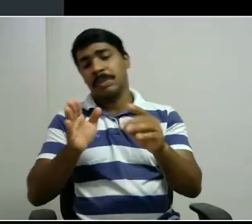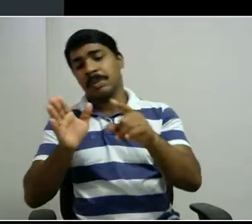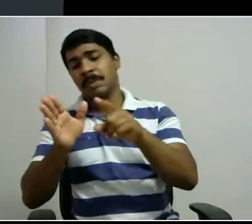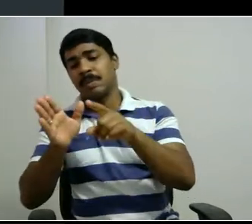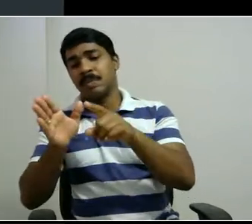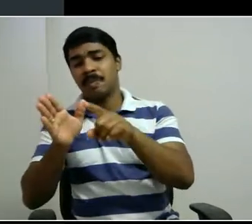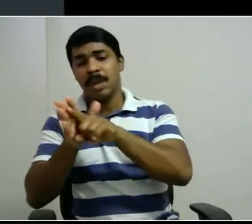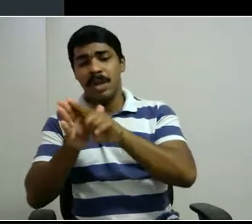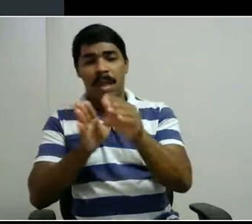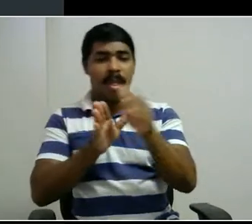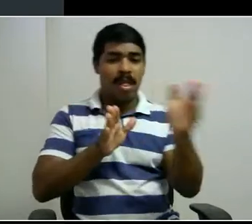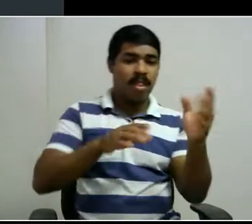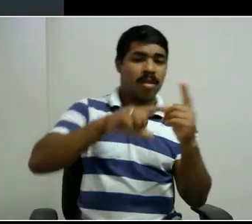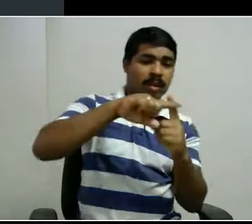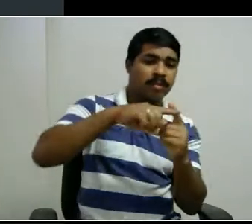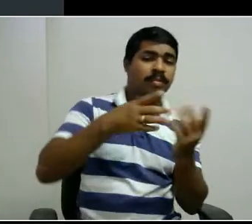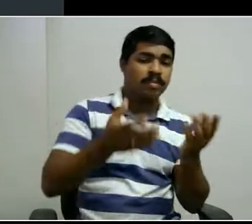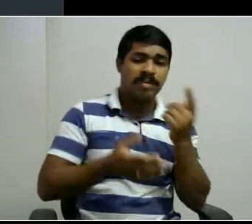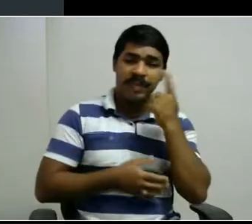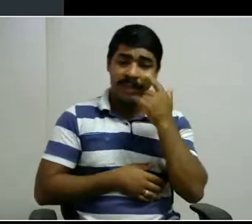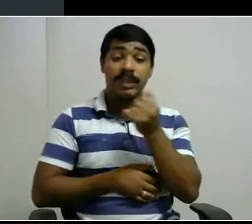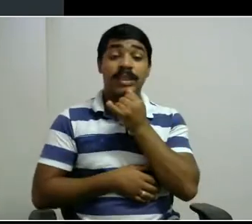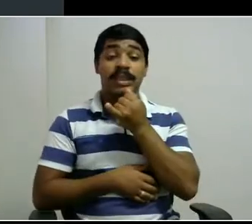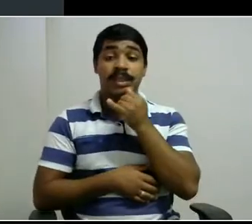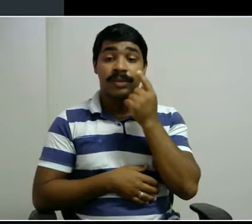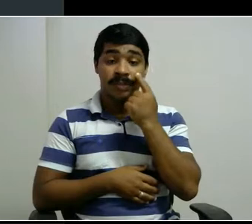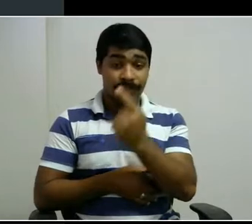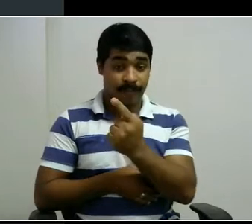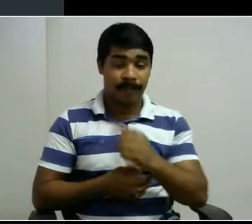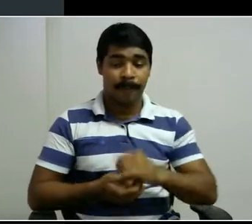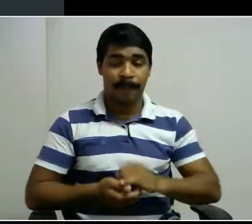Tá? Então, bora ver aqui através de um exemplo para ficar mais fácil de entendermos.